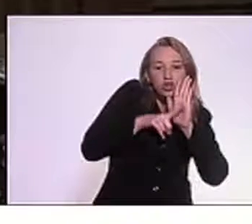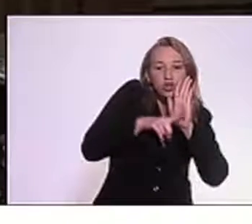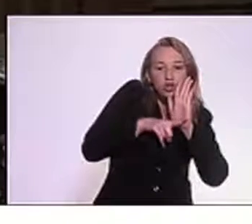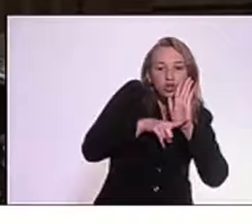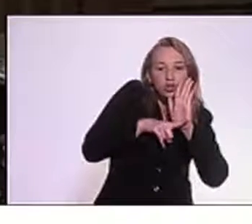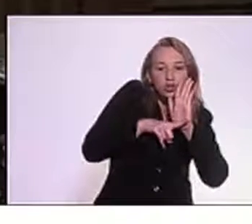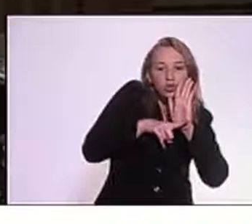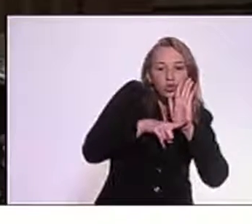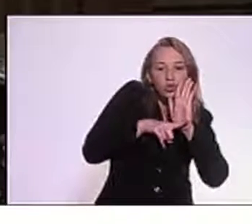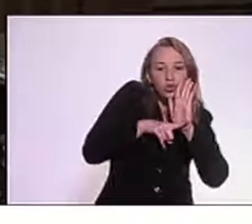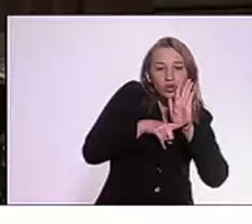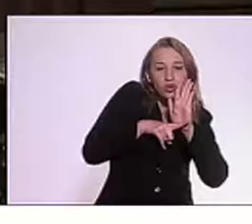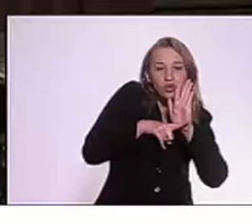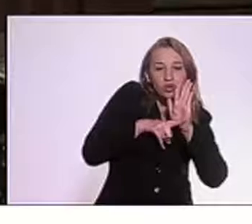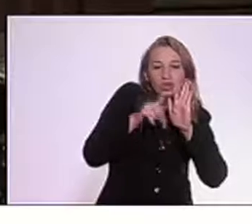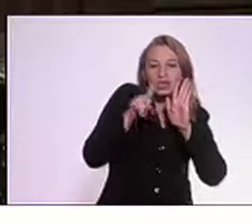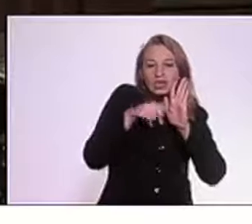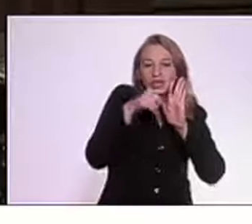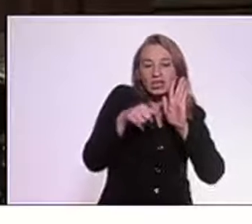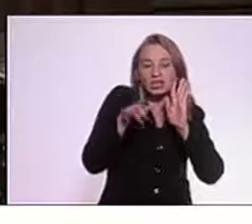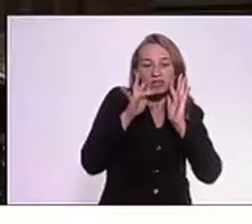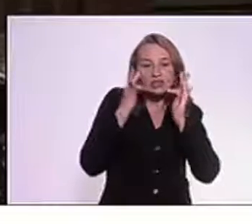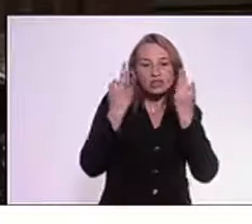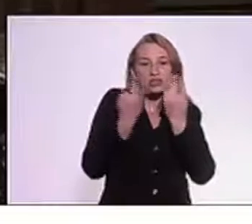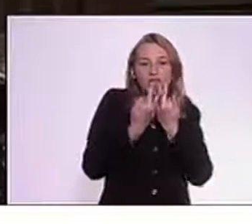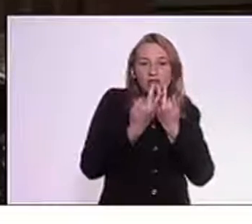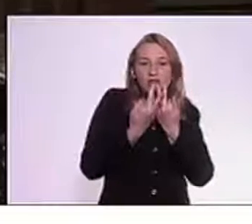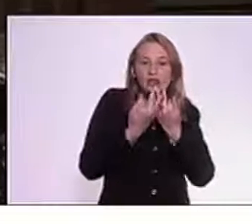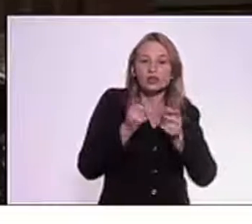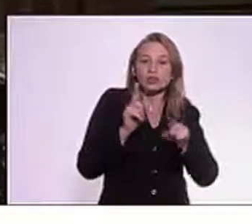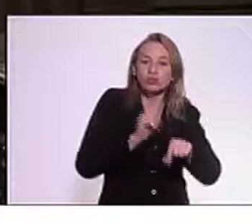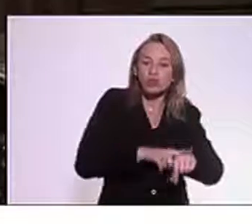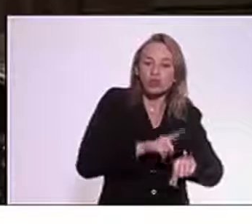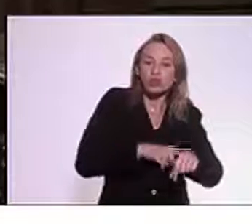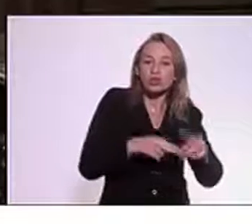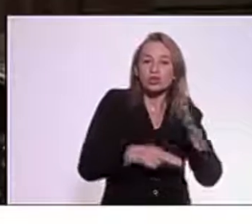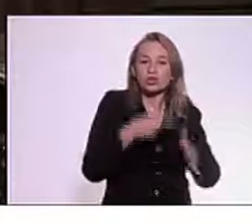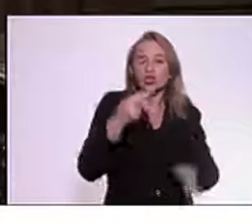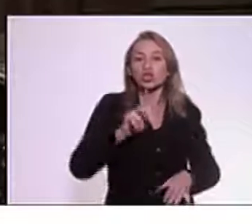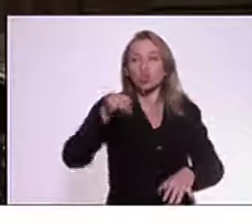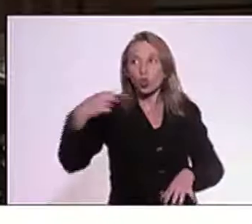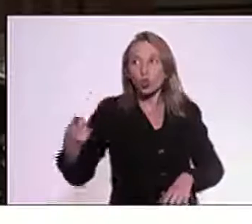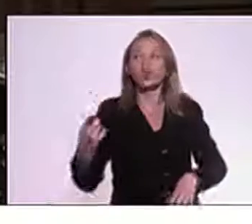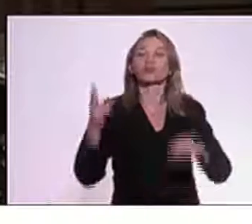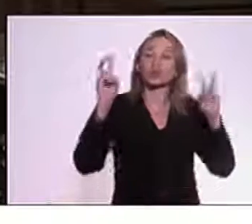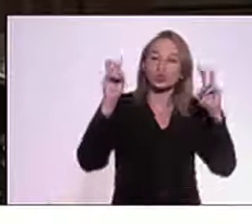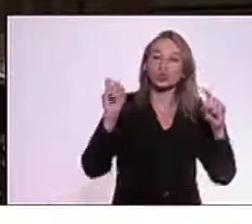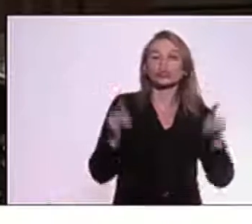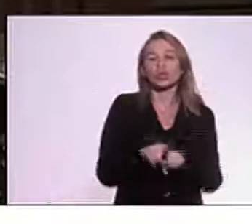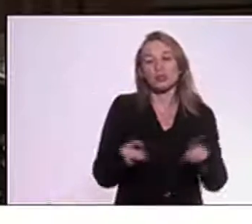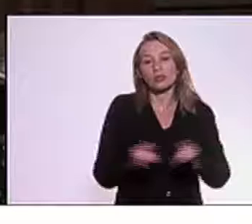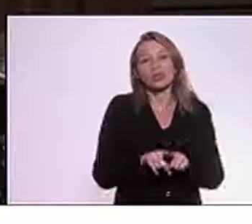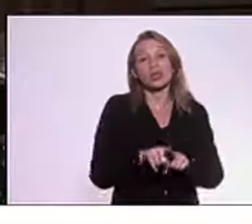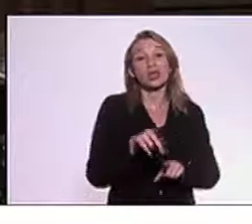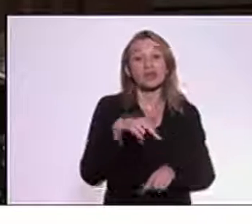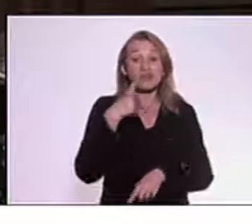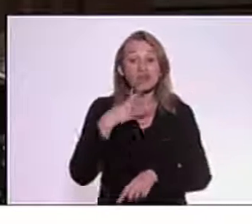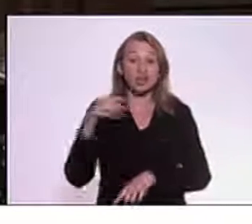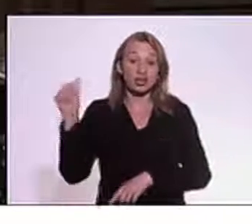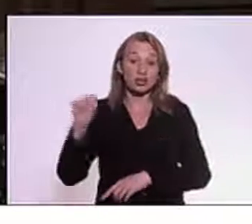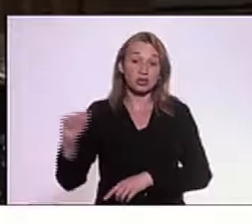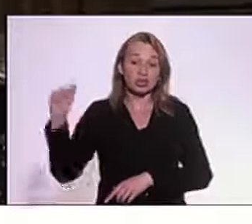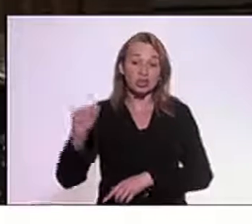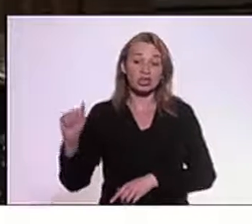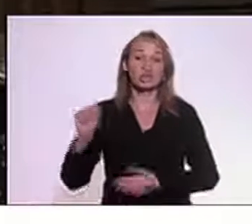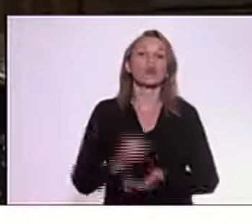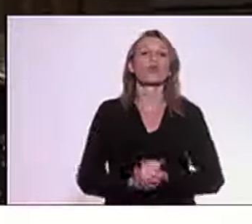das famílias na concessão do transplante. E outra questão que também é colocada por essa associação